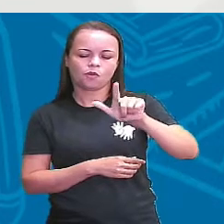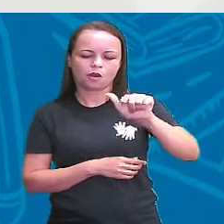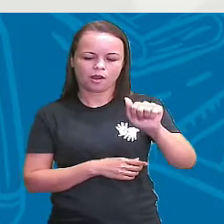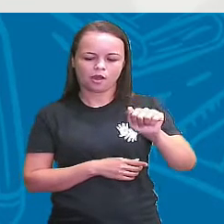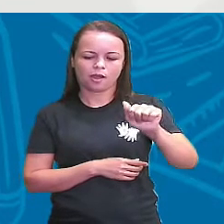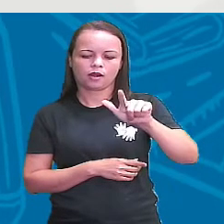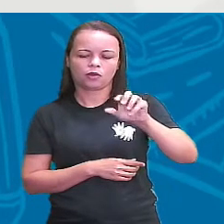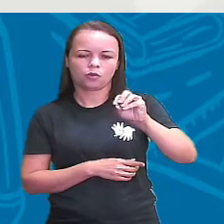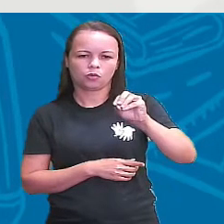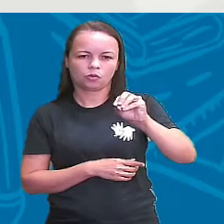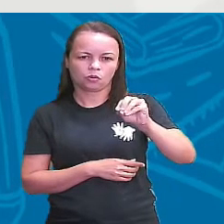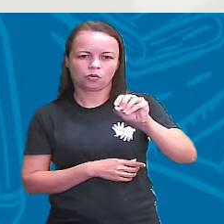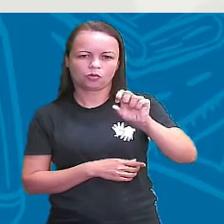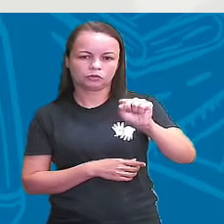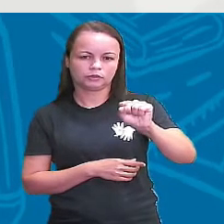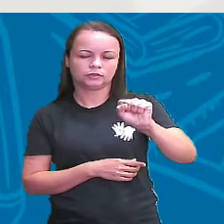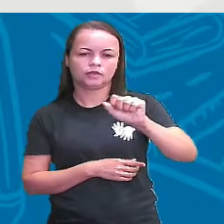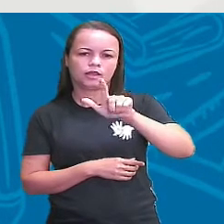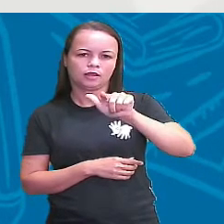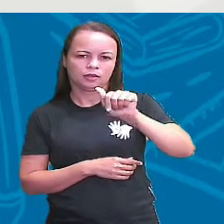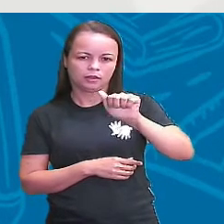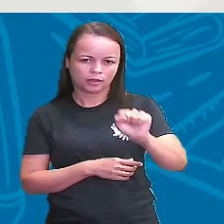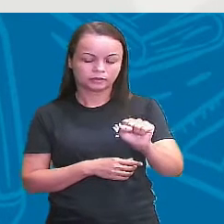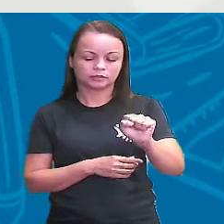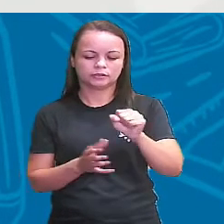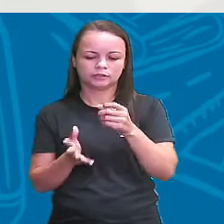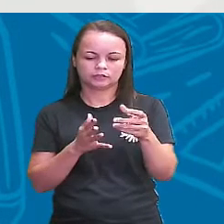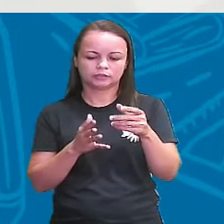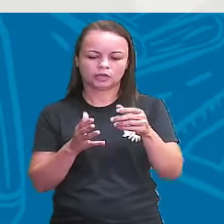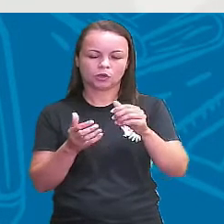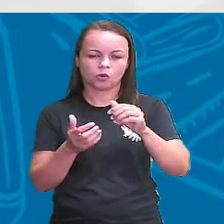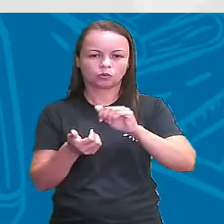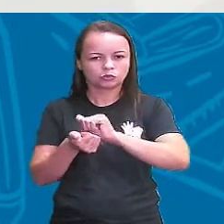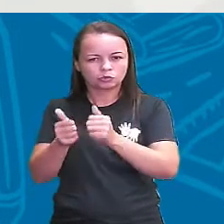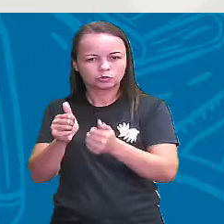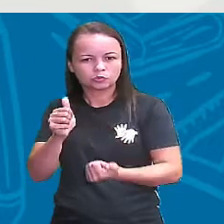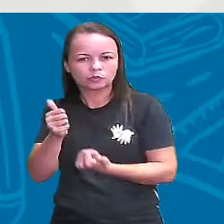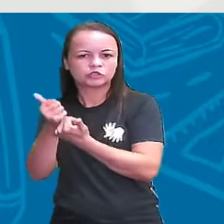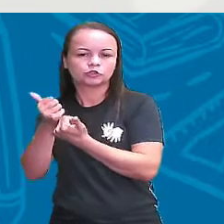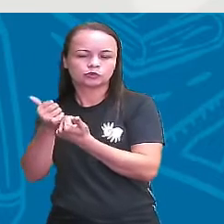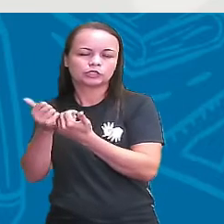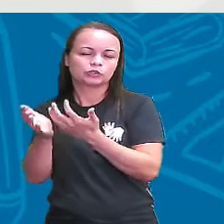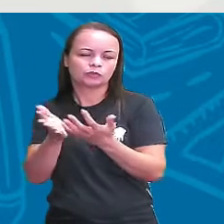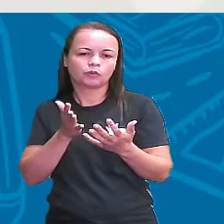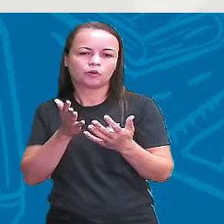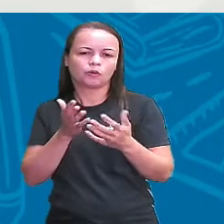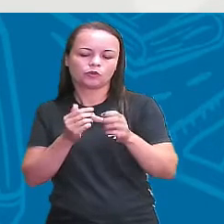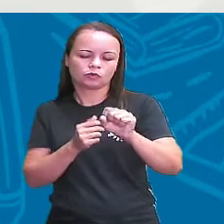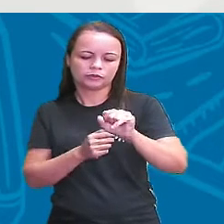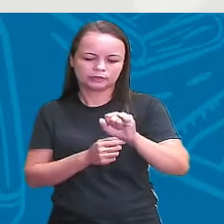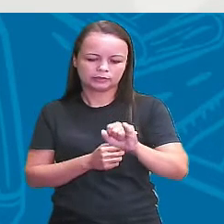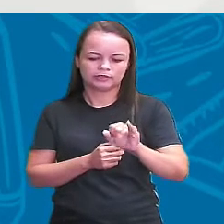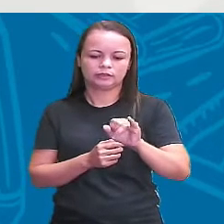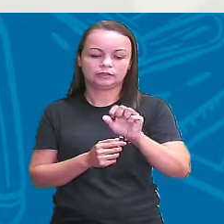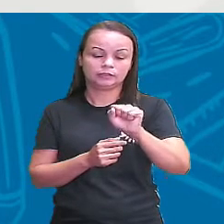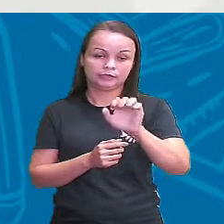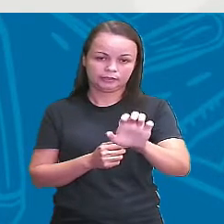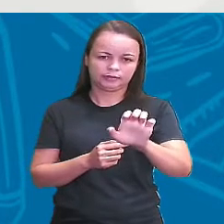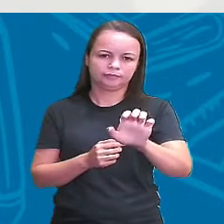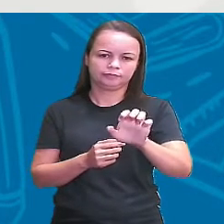las, são substituídos por si. Por quê? Para a gente não ter que dizer